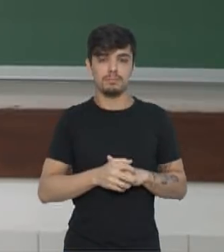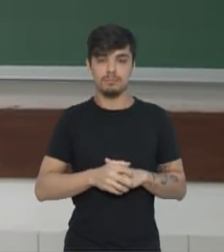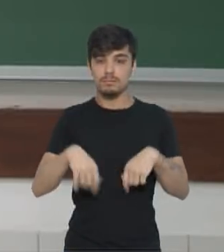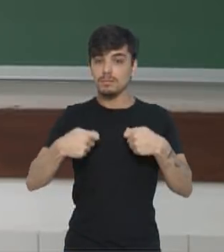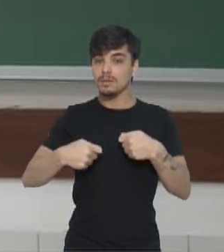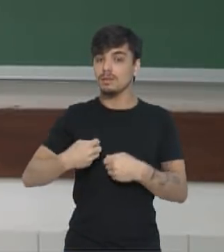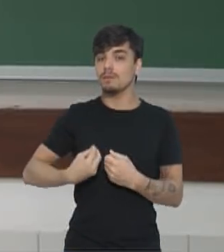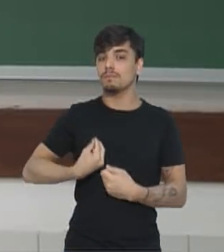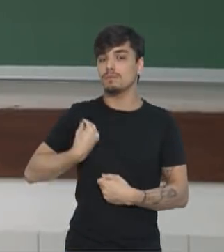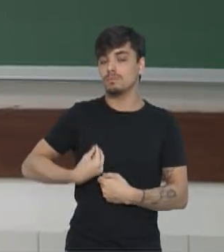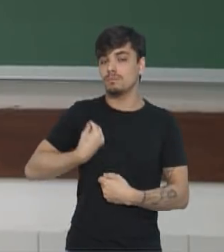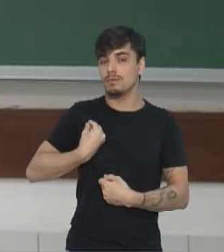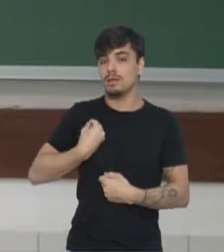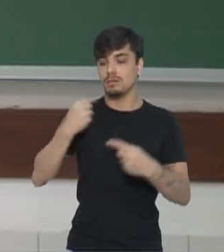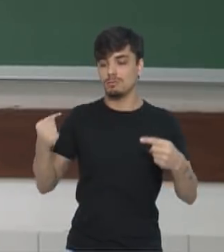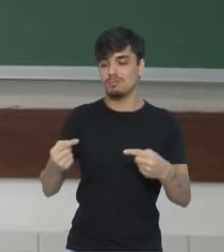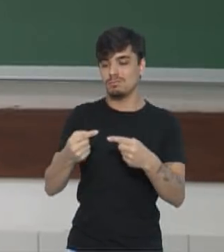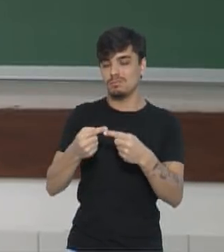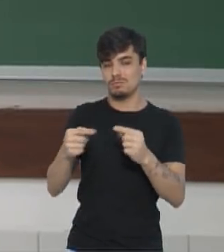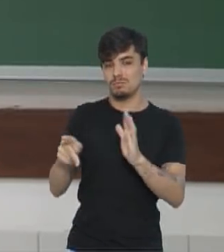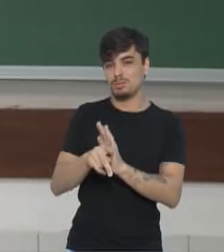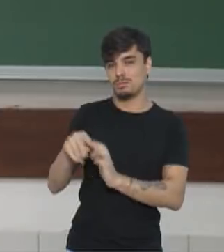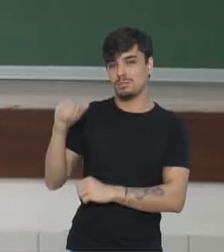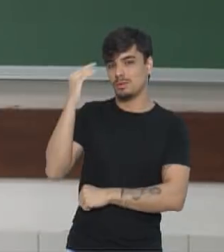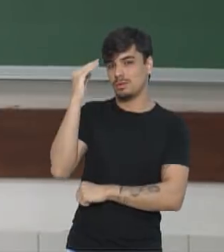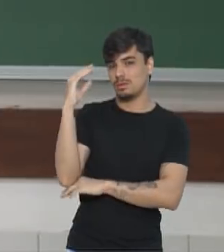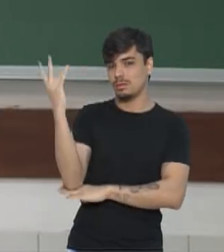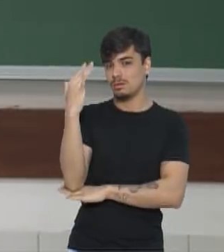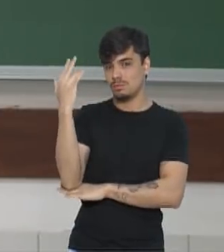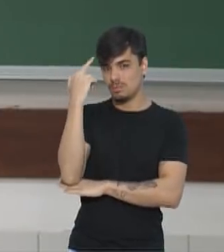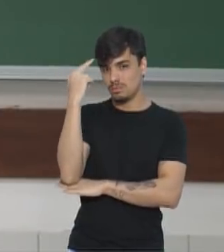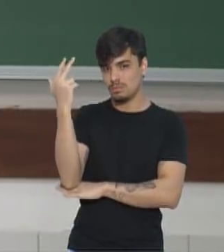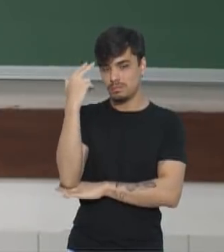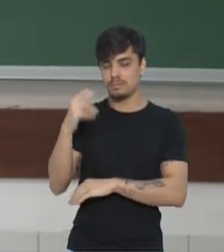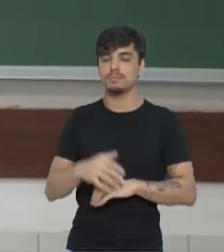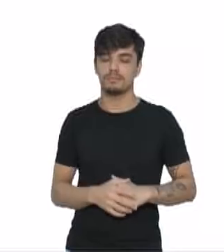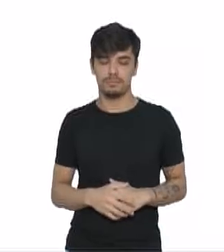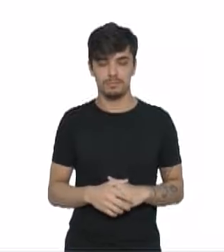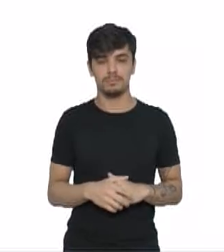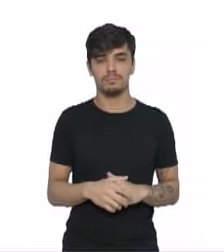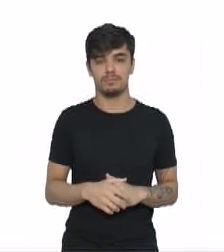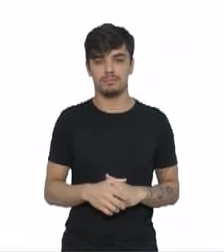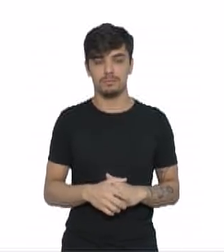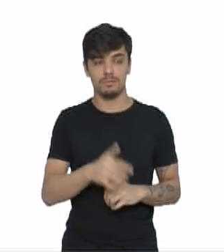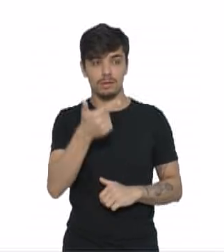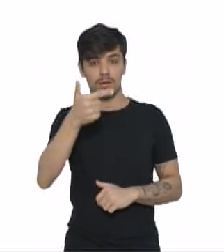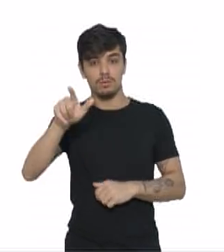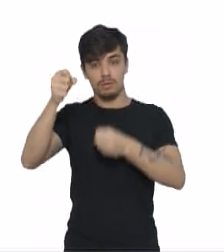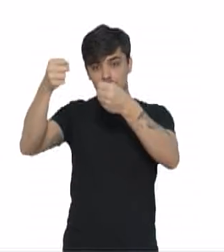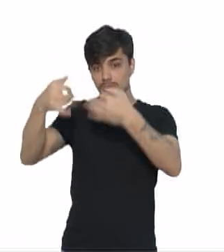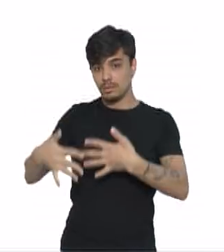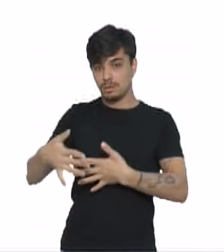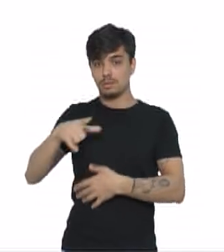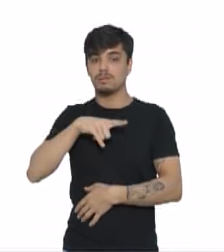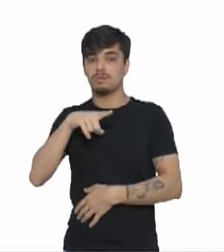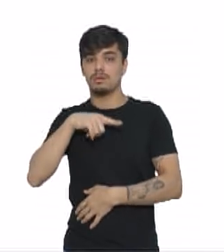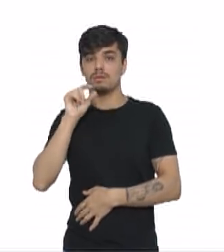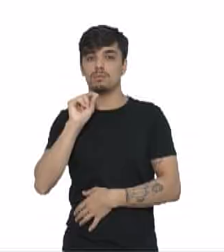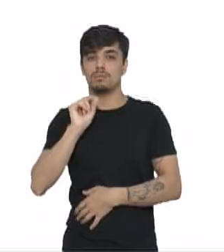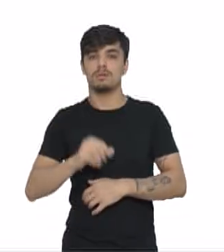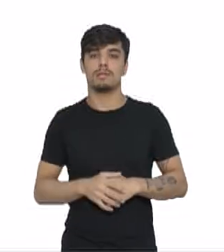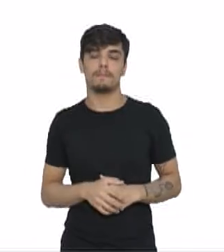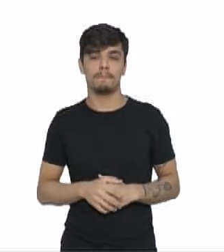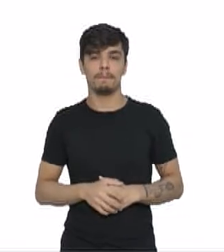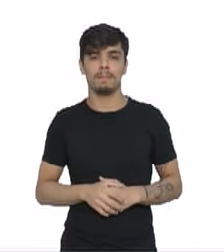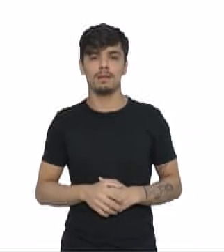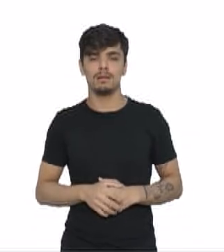acordo com o que a natureza proporcionava, que a natureza dava para ele. E a outra explicação que nós temos, ela diz